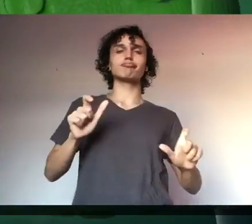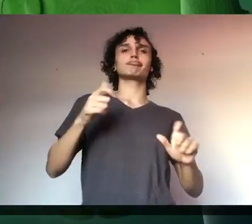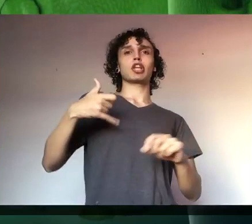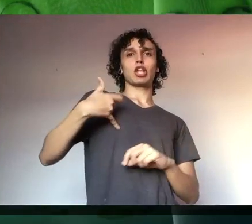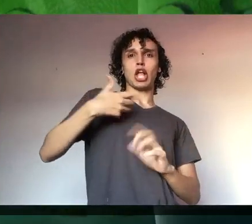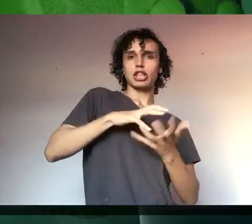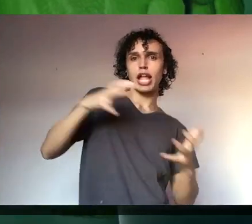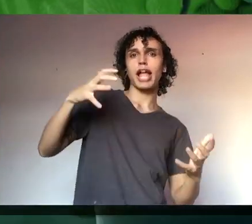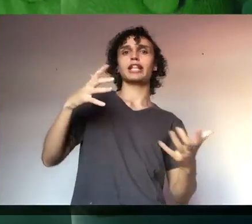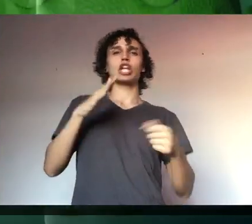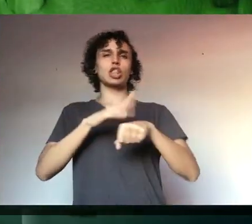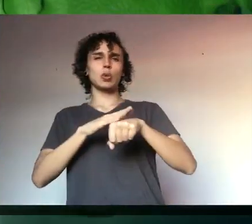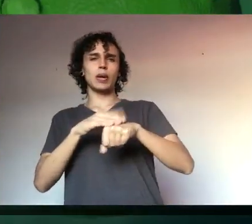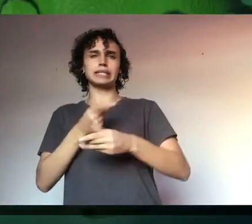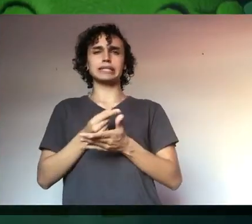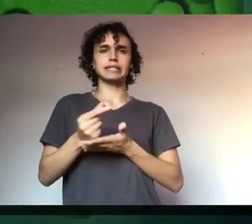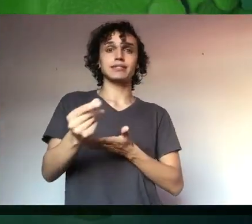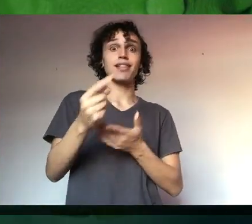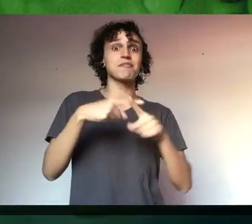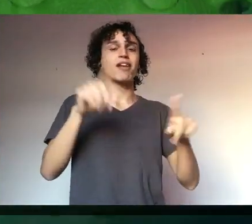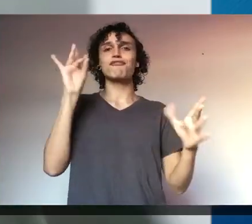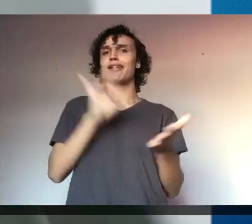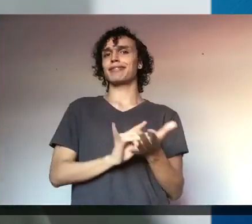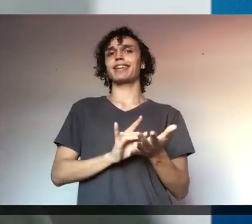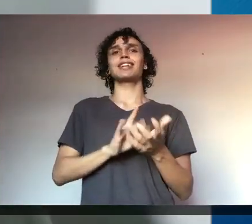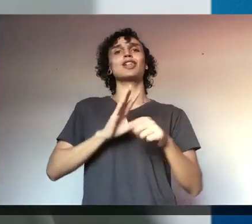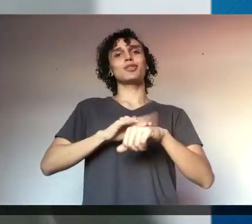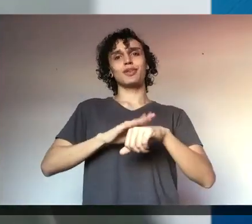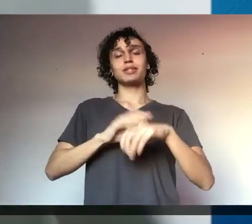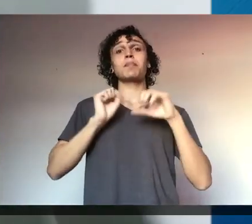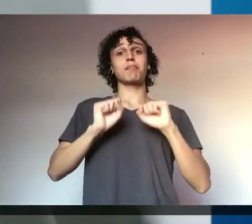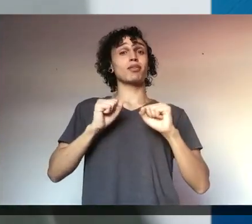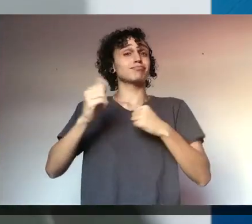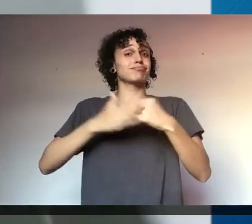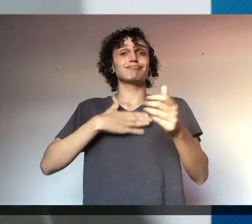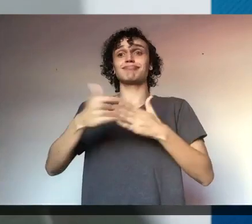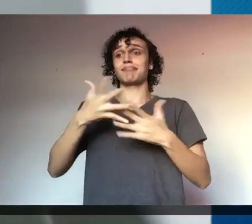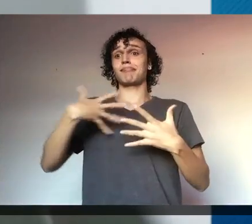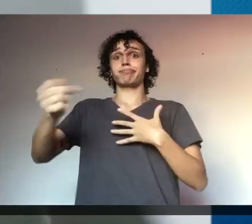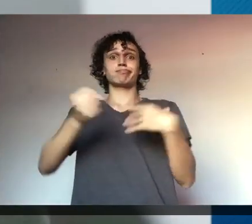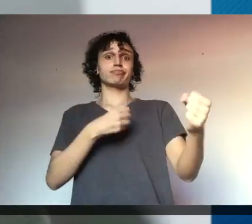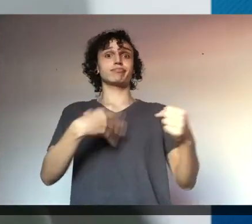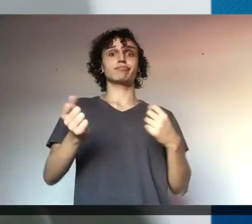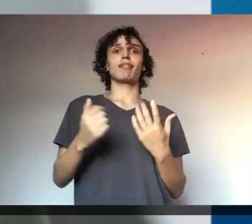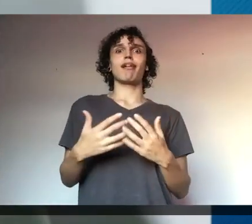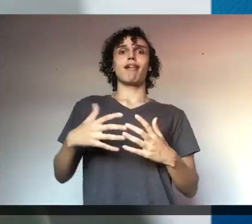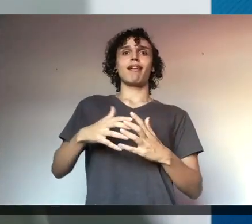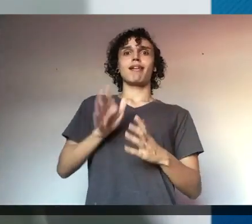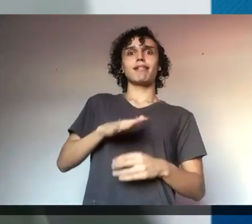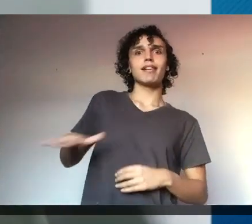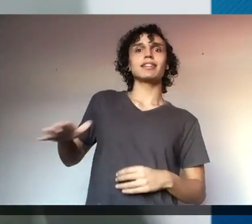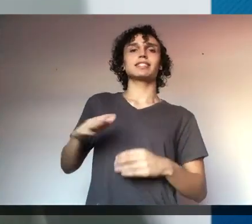doença crônica, para os famosos grupos de risco, ela, na verdade, se mostrou uma doença que pode pegar